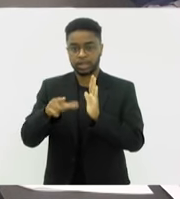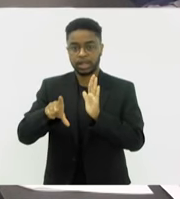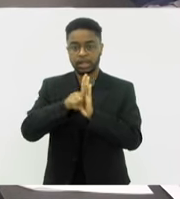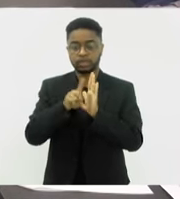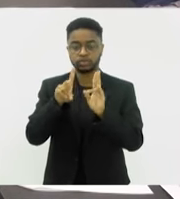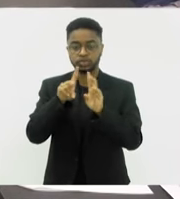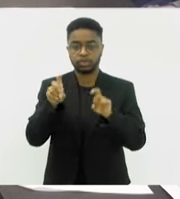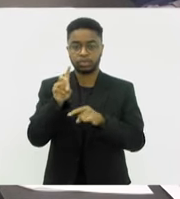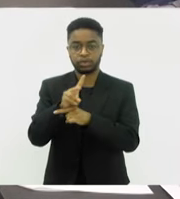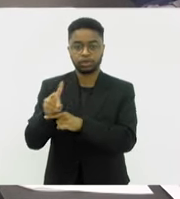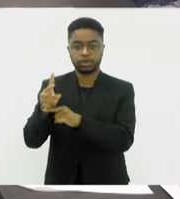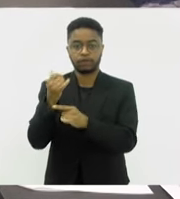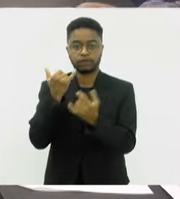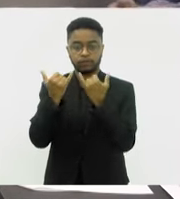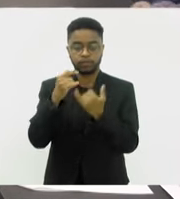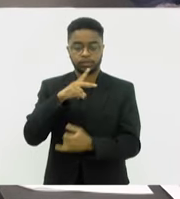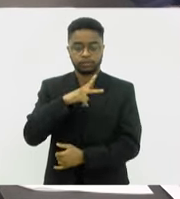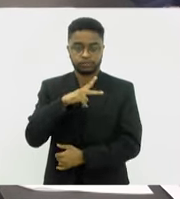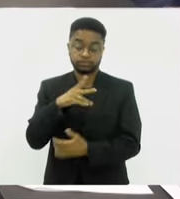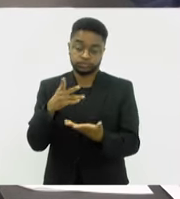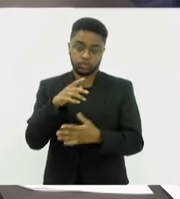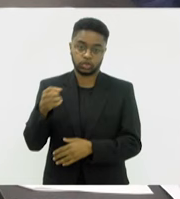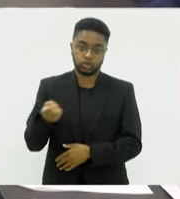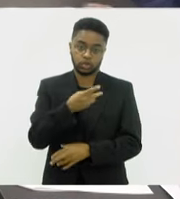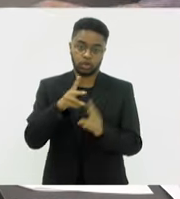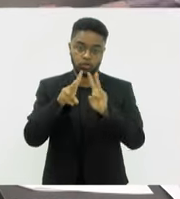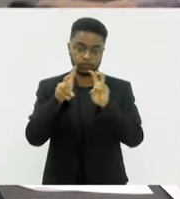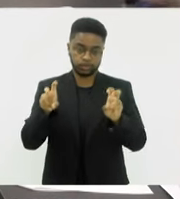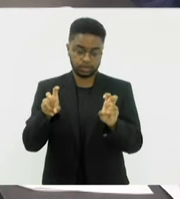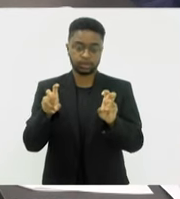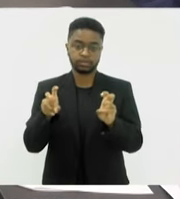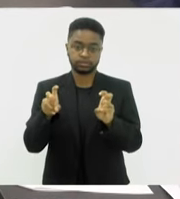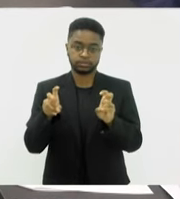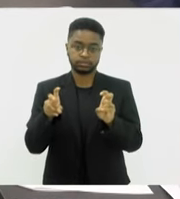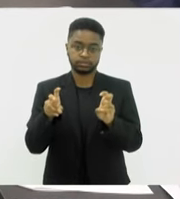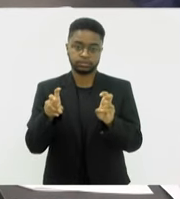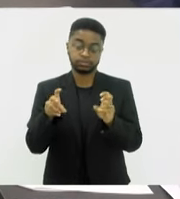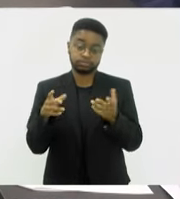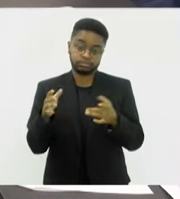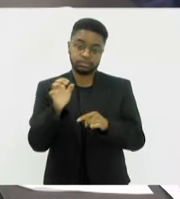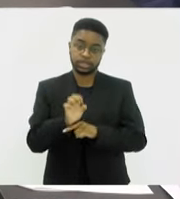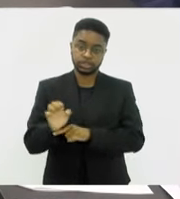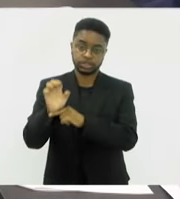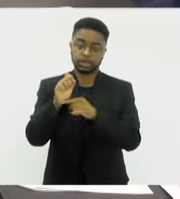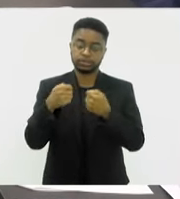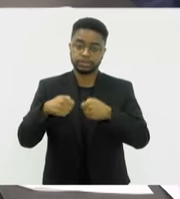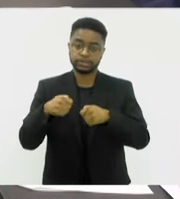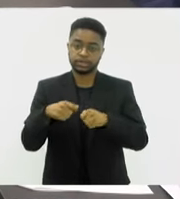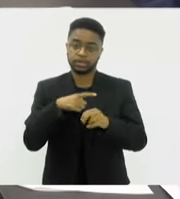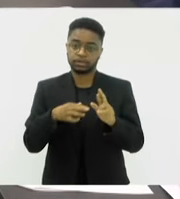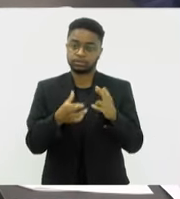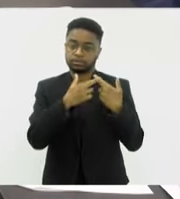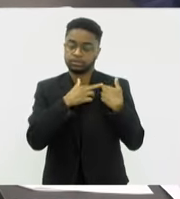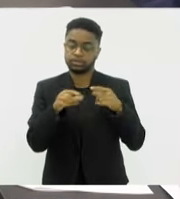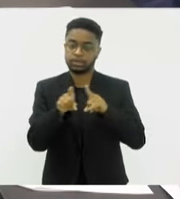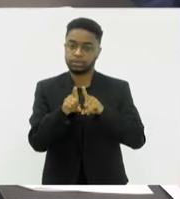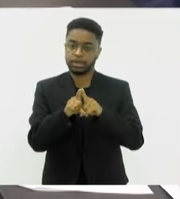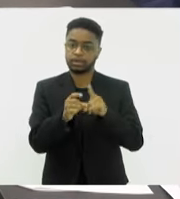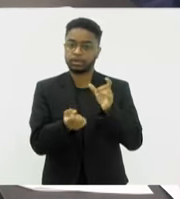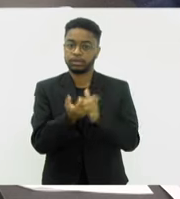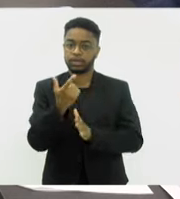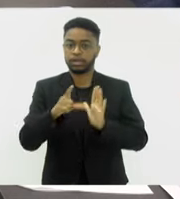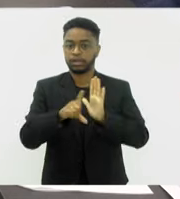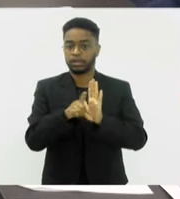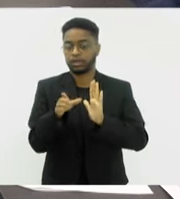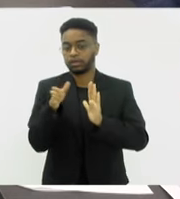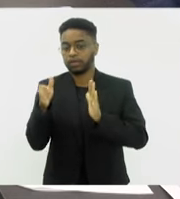de Dados. Então é uma matéria nova, recente, e aí muito os bom. Estados também têm que ter a competência de legislar a respeito. Ampliar então, esse